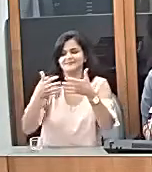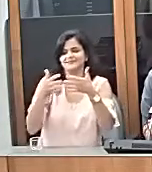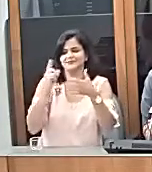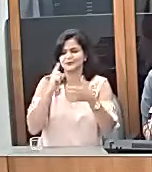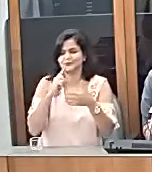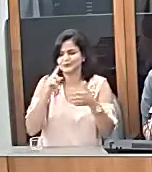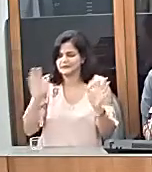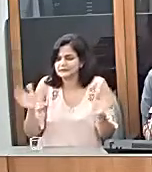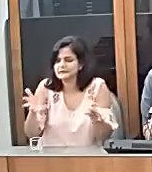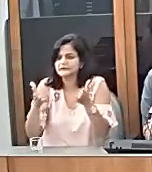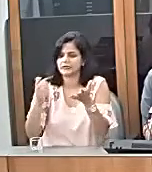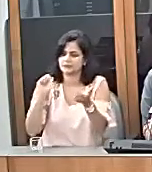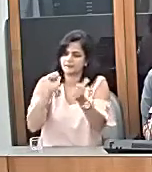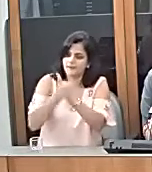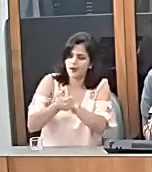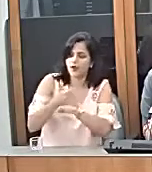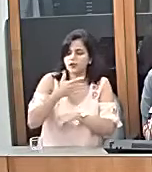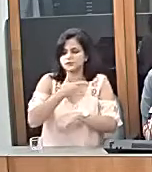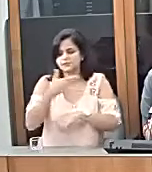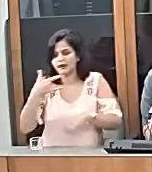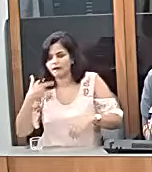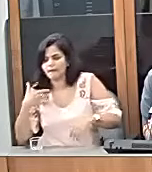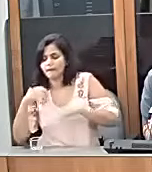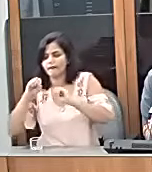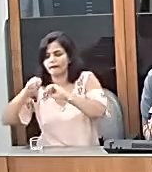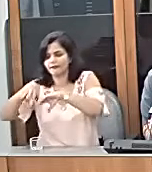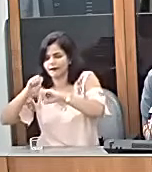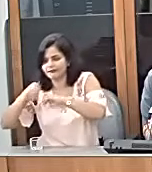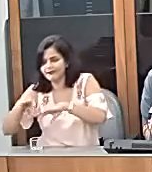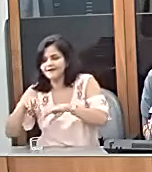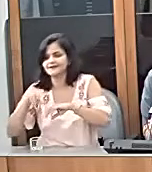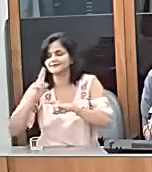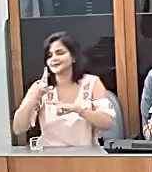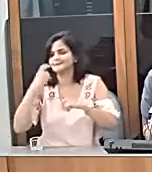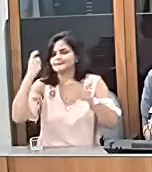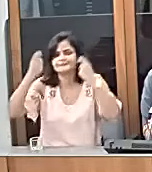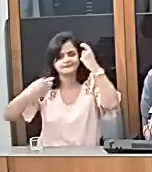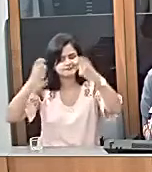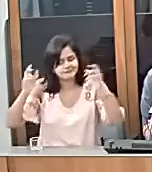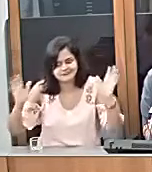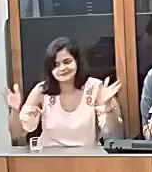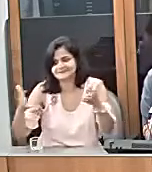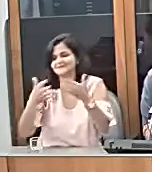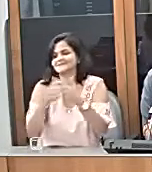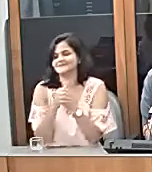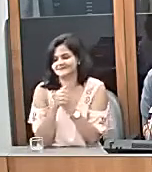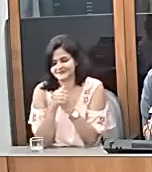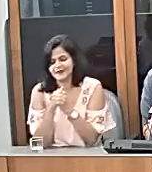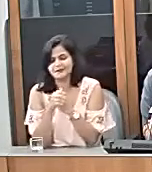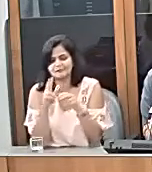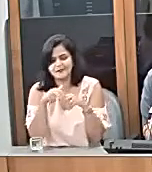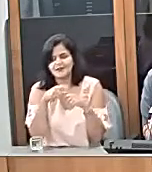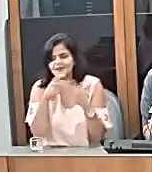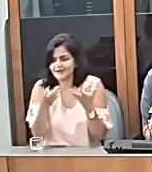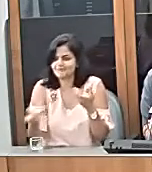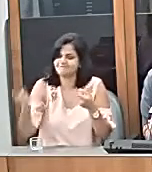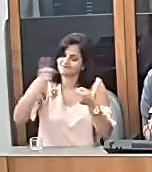diversas vezes, porque tem essa preocupação em agregar, em trazer todo mundo